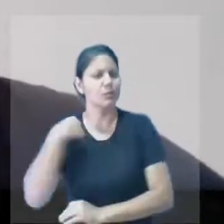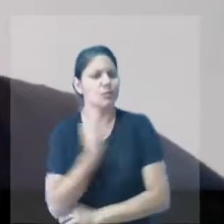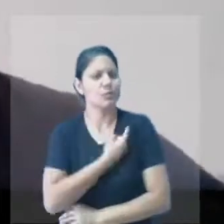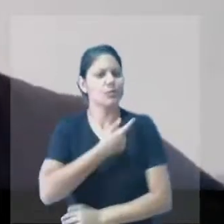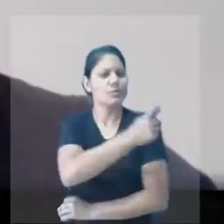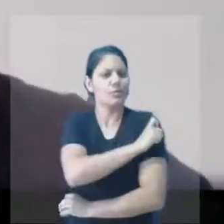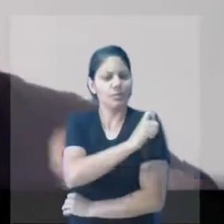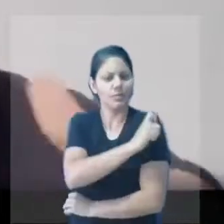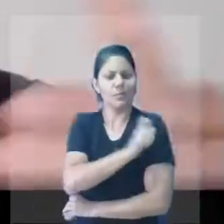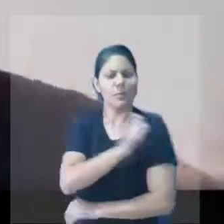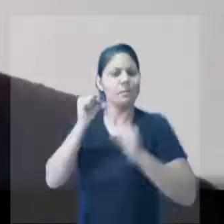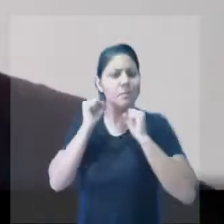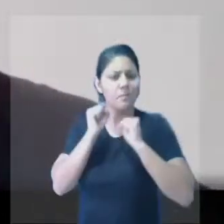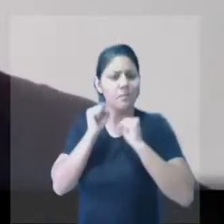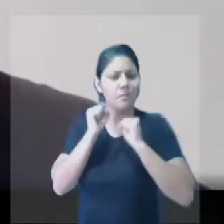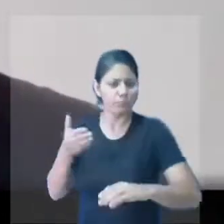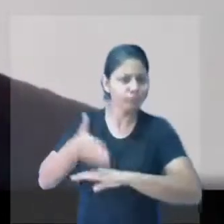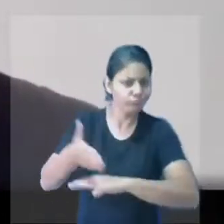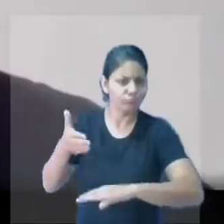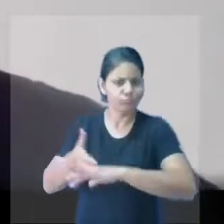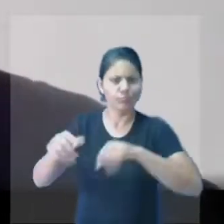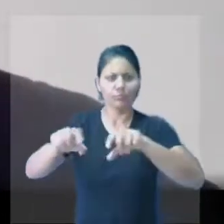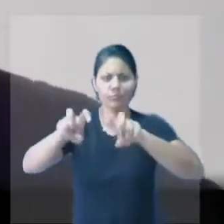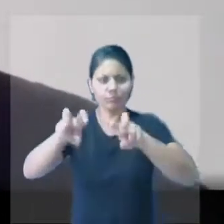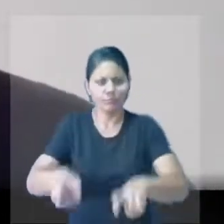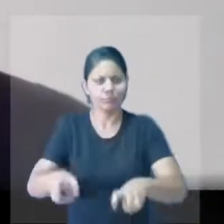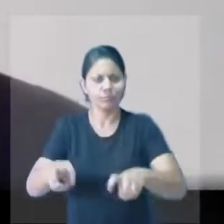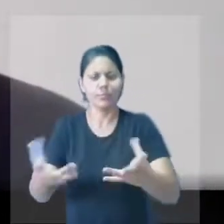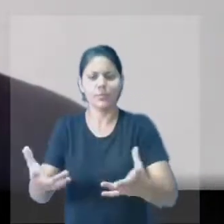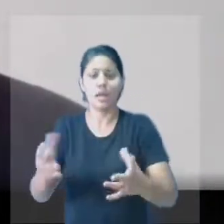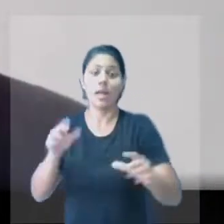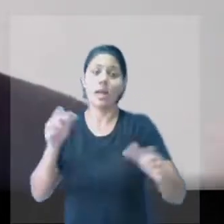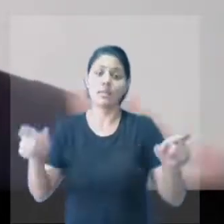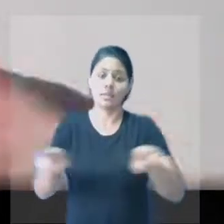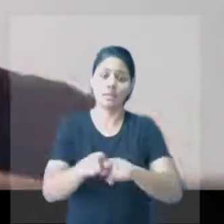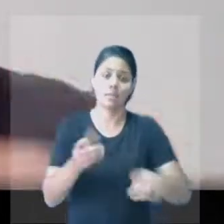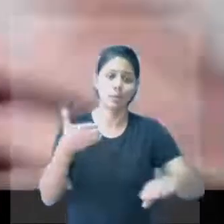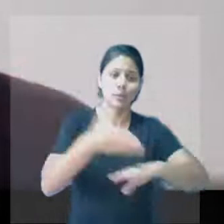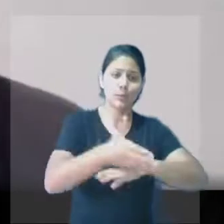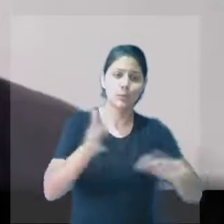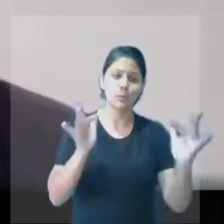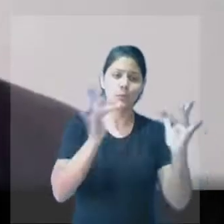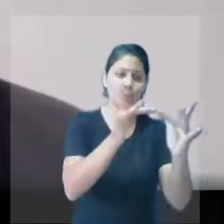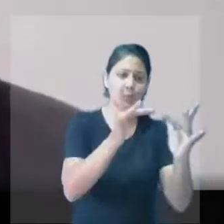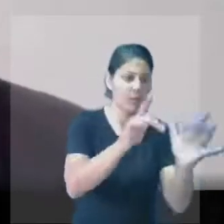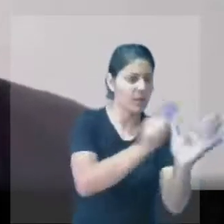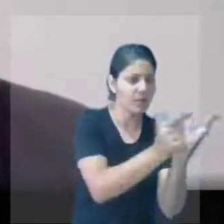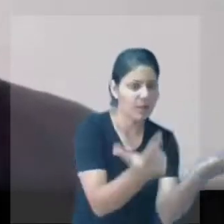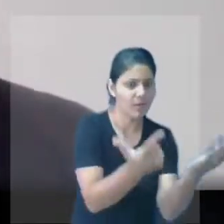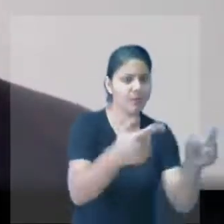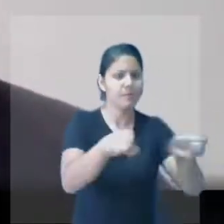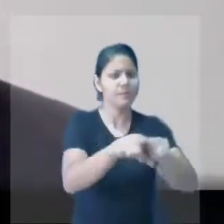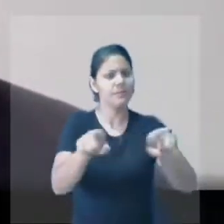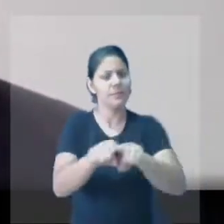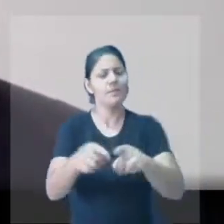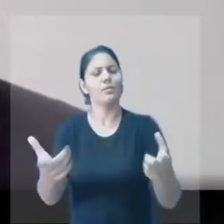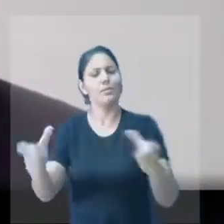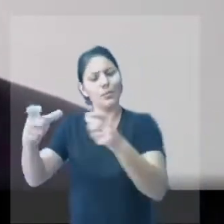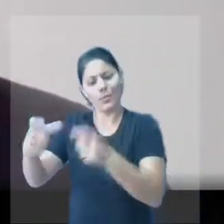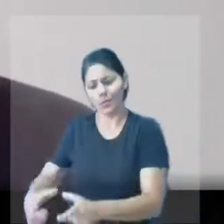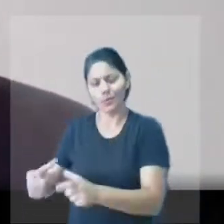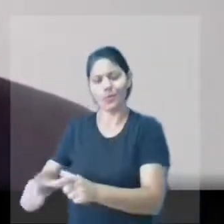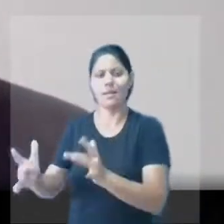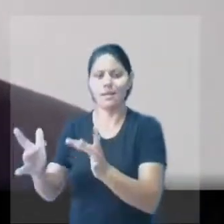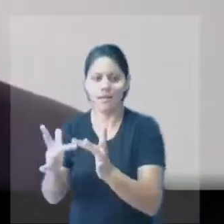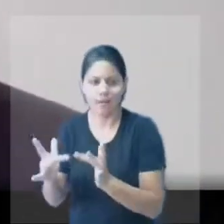estudantes possam ter aqui, além do acesso ao acervo, que eles possam ter um espaço também para